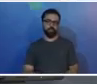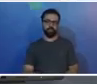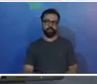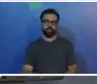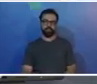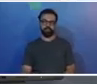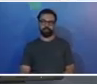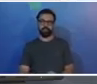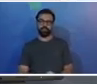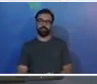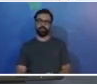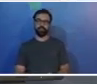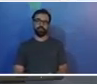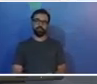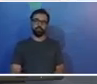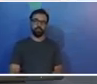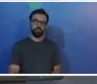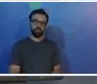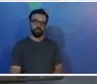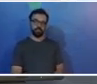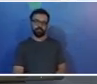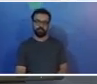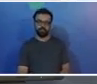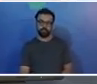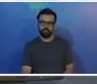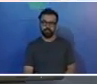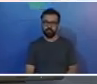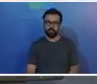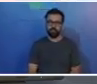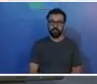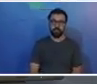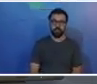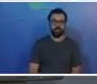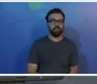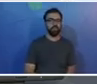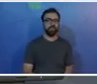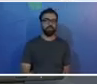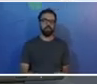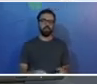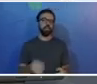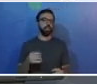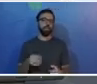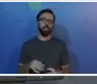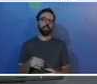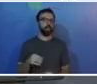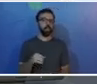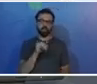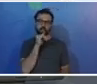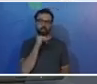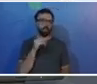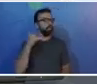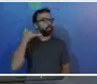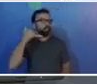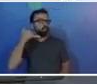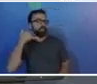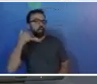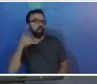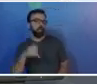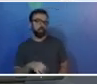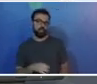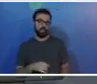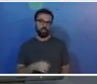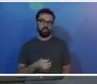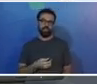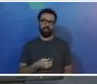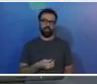valor total. Aí, aquele supérfluo, sabe, aquele celular que eu quero, mas eu preciso dele